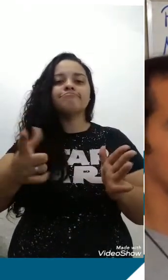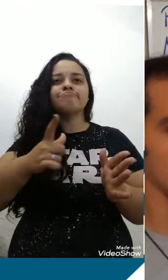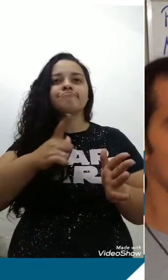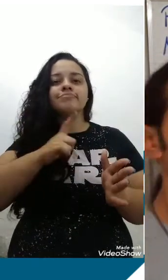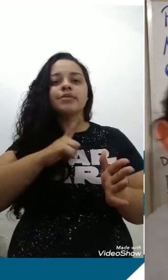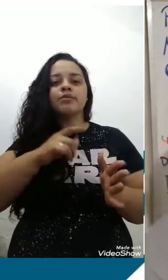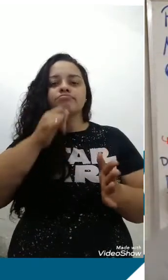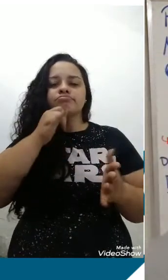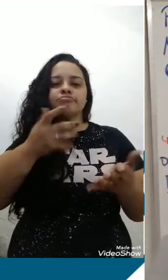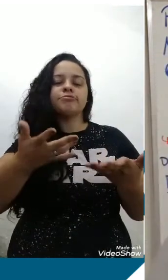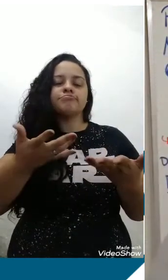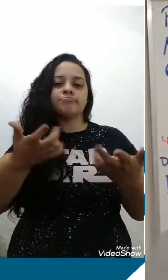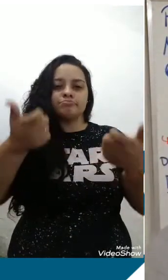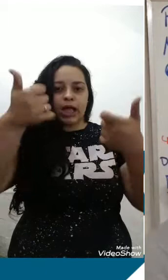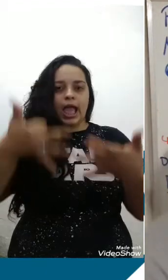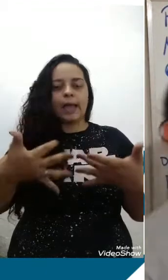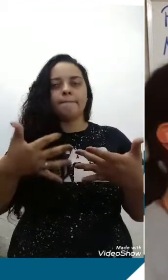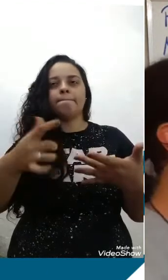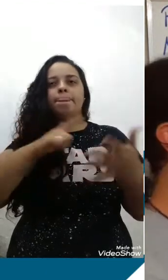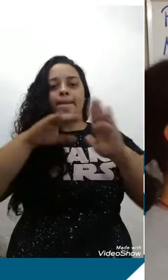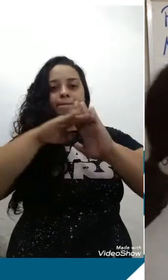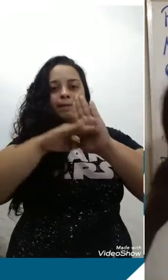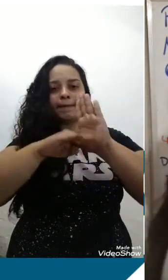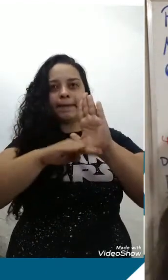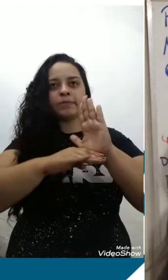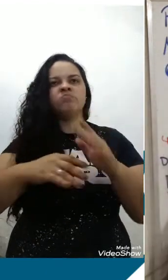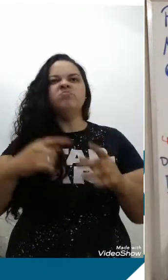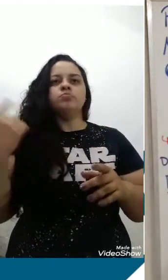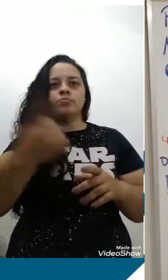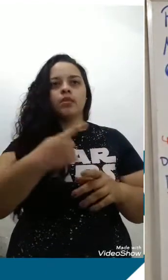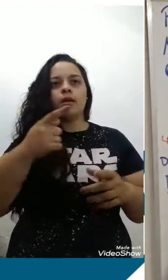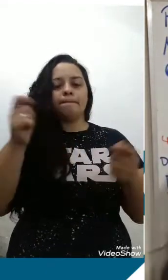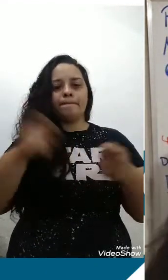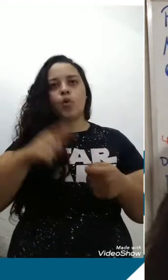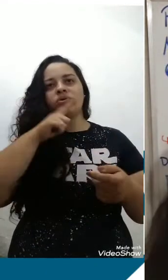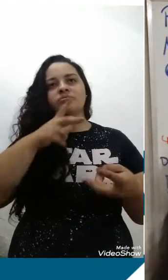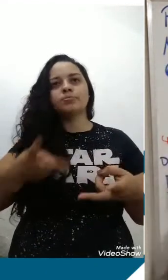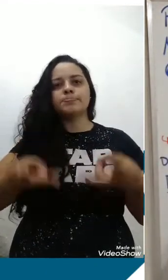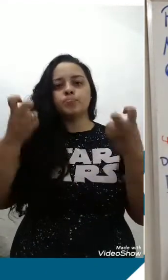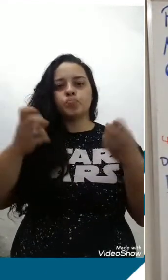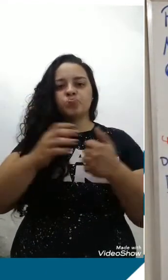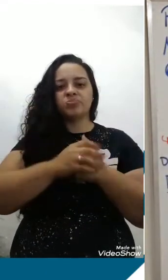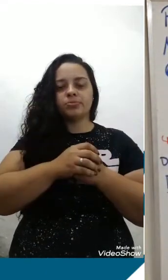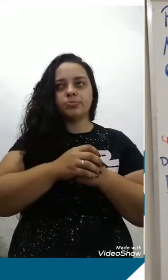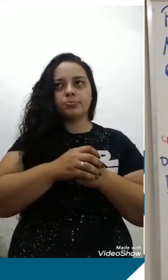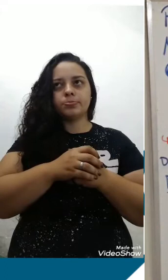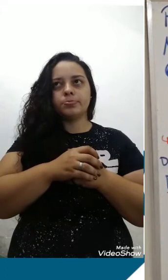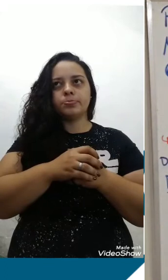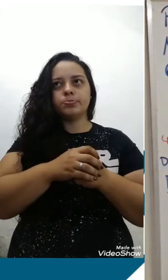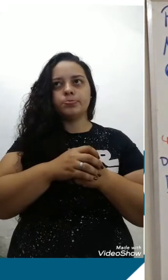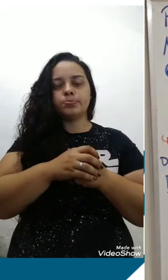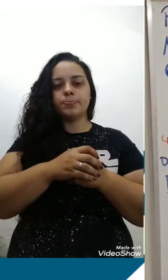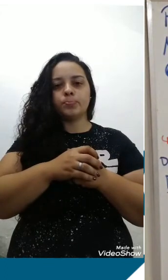correlacionam através das suas equações. Por quê? Nós podemos observar essa relação através de